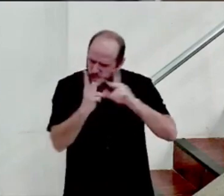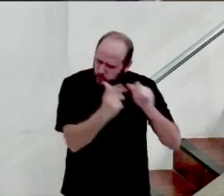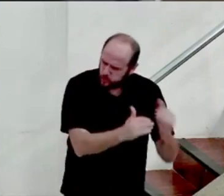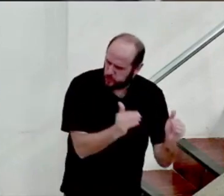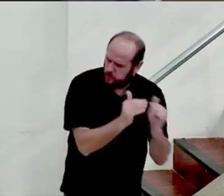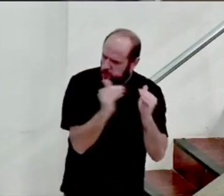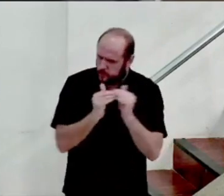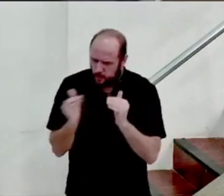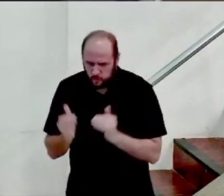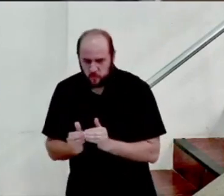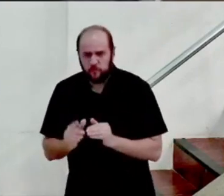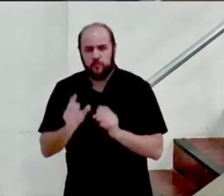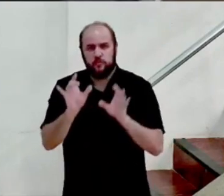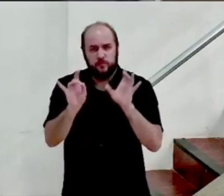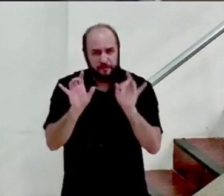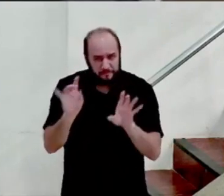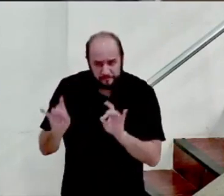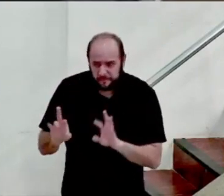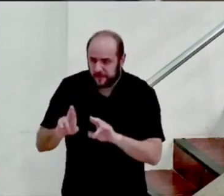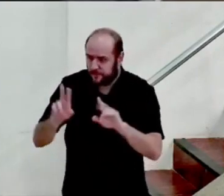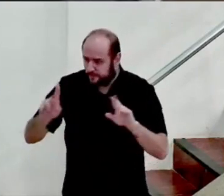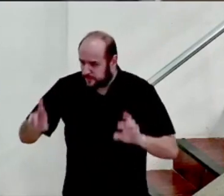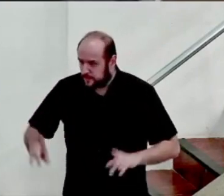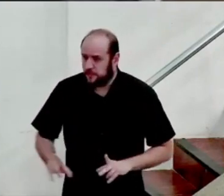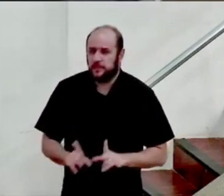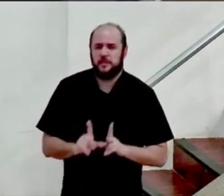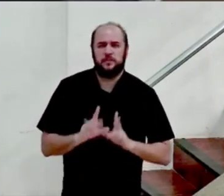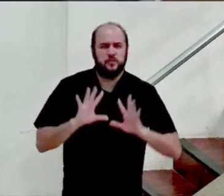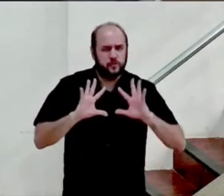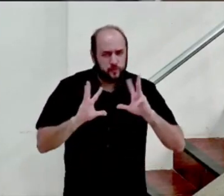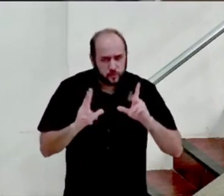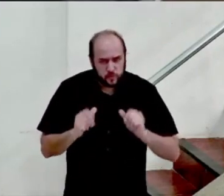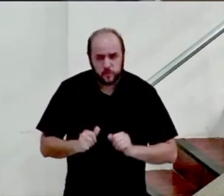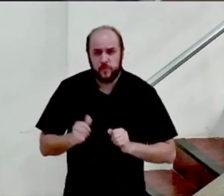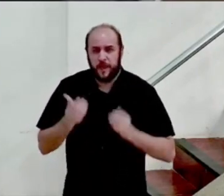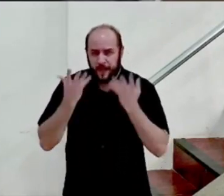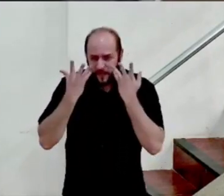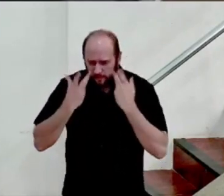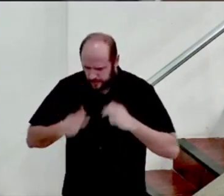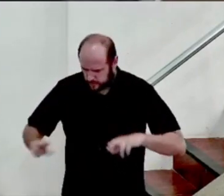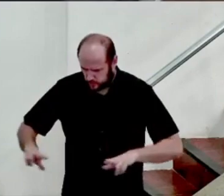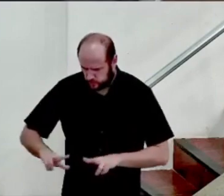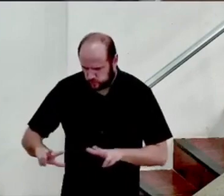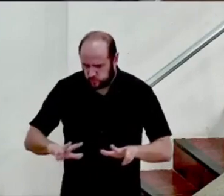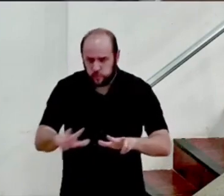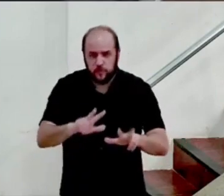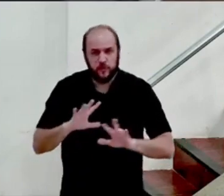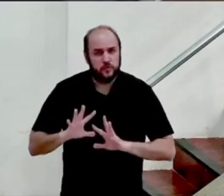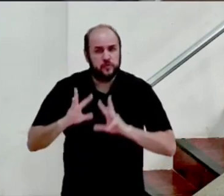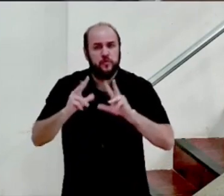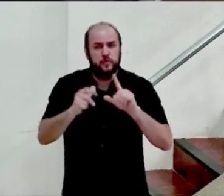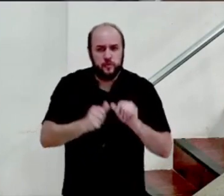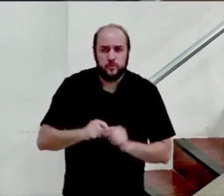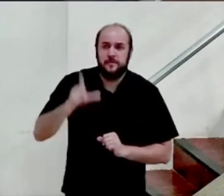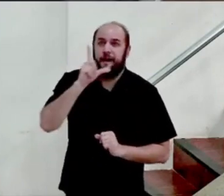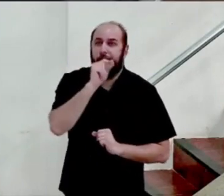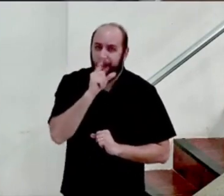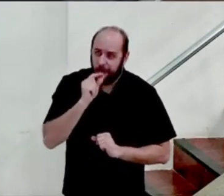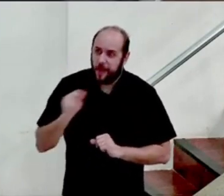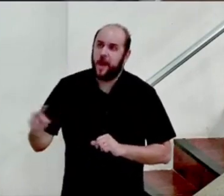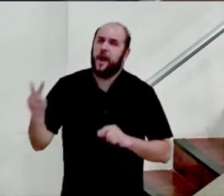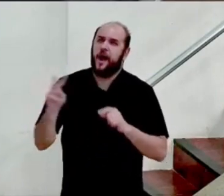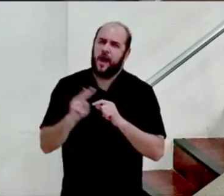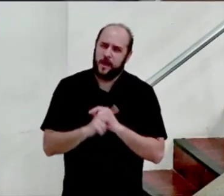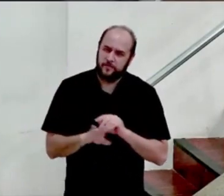todo o gado segundo as suas espécies, todos os répteis que rastejam sobre a terra segundo as suas espécies, todas as aves segundo as suas